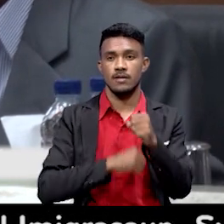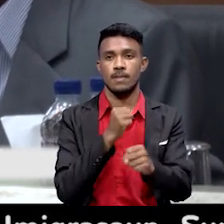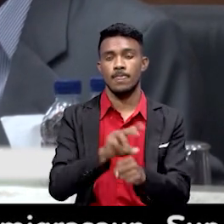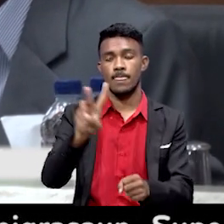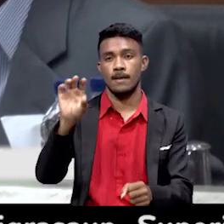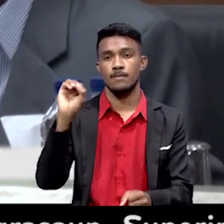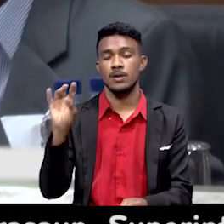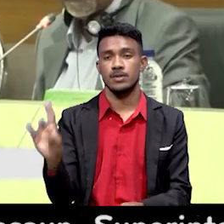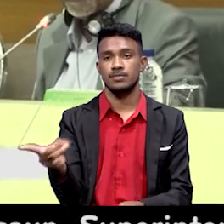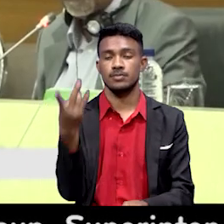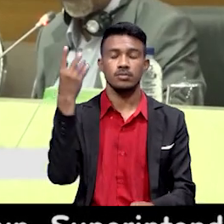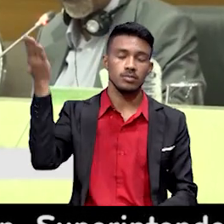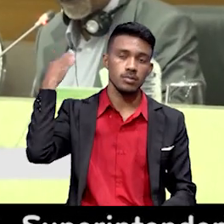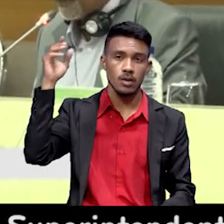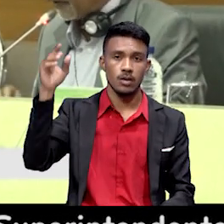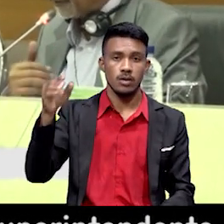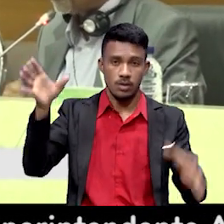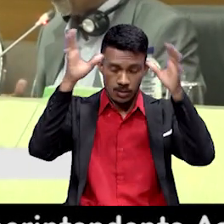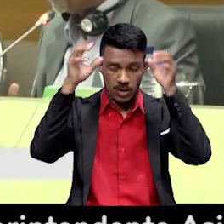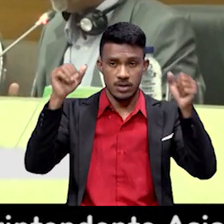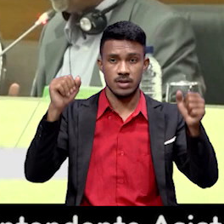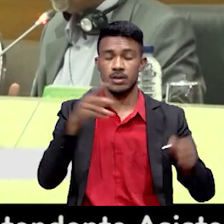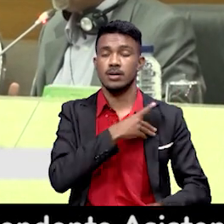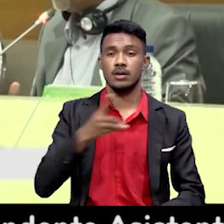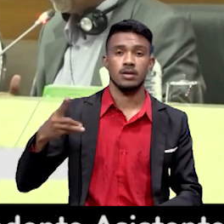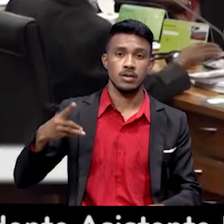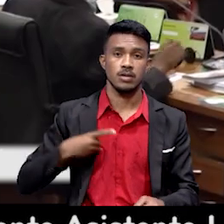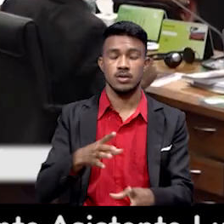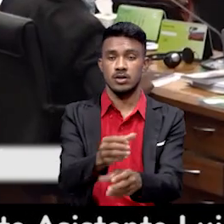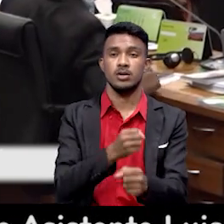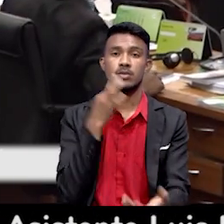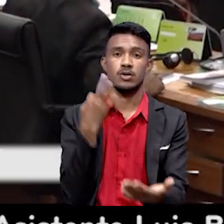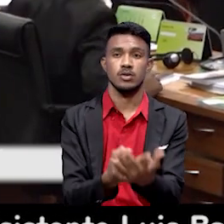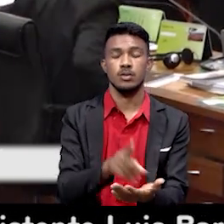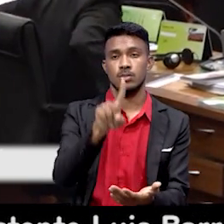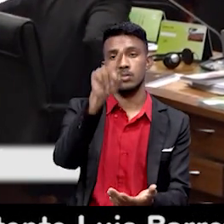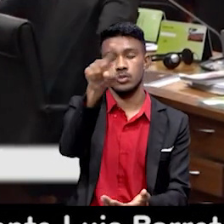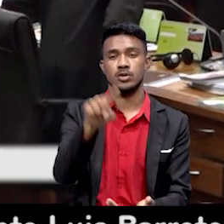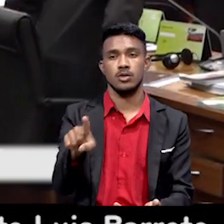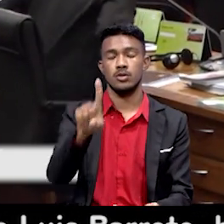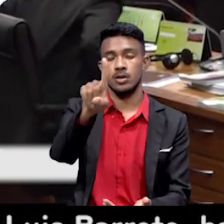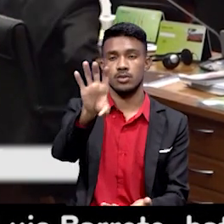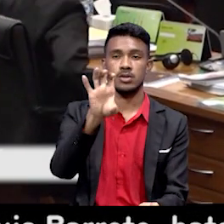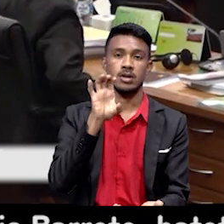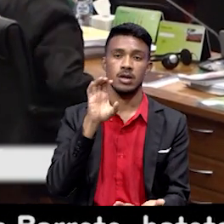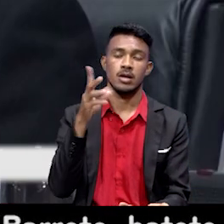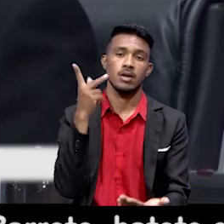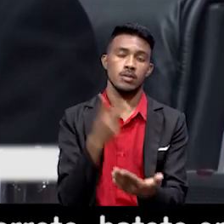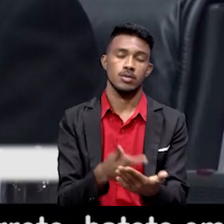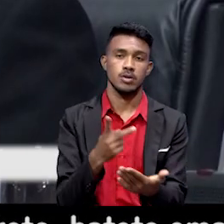resing hitu ex deputado no ex titular sira simo salario prosento atus ida hafoni alteração proposta lei